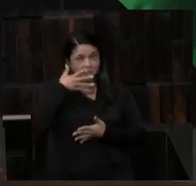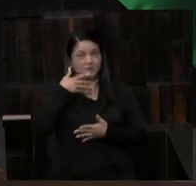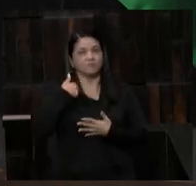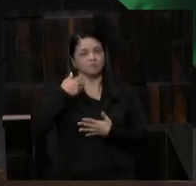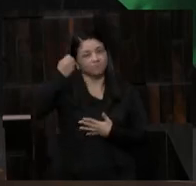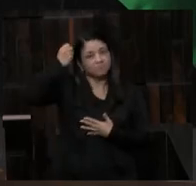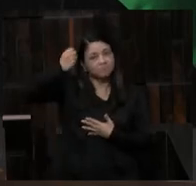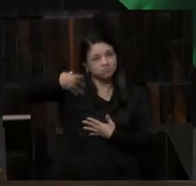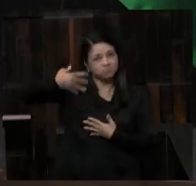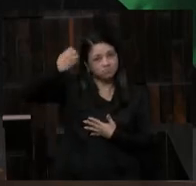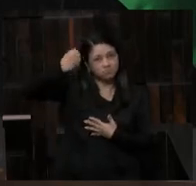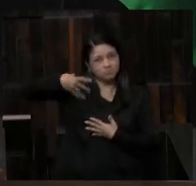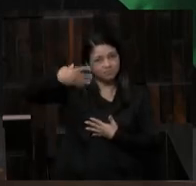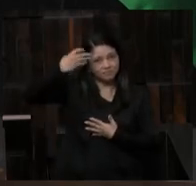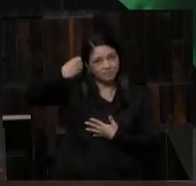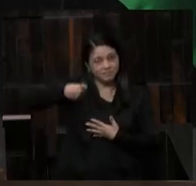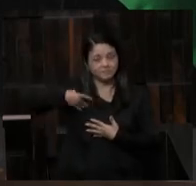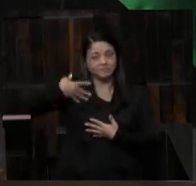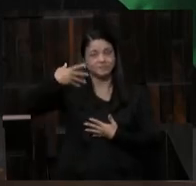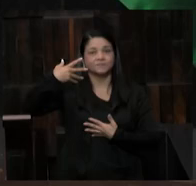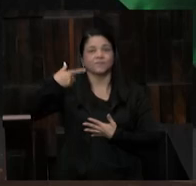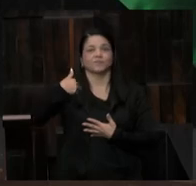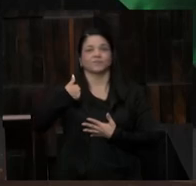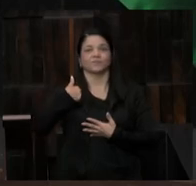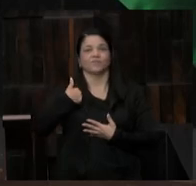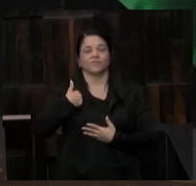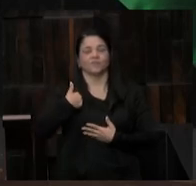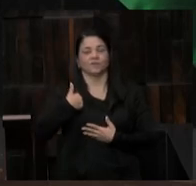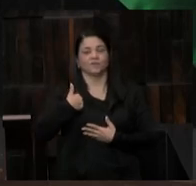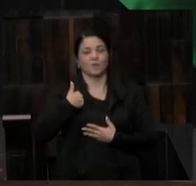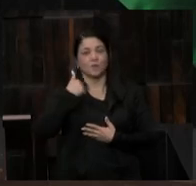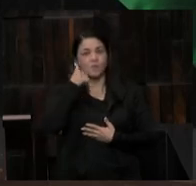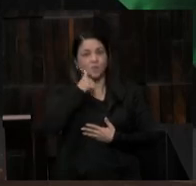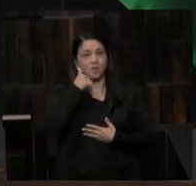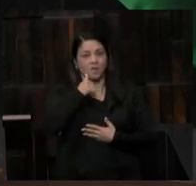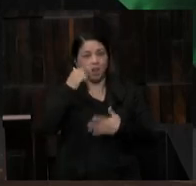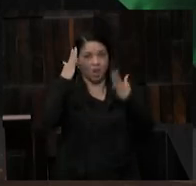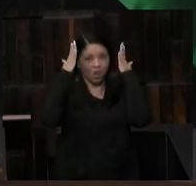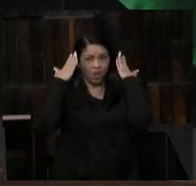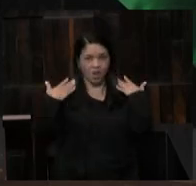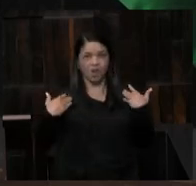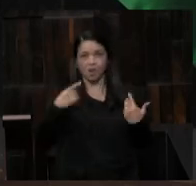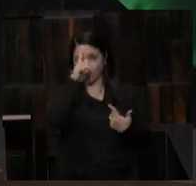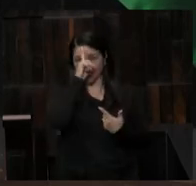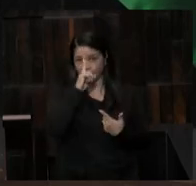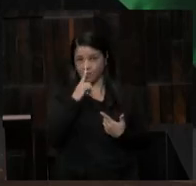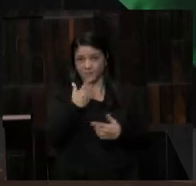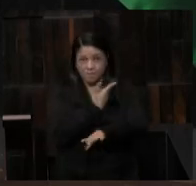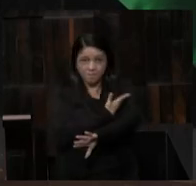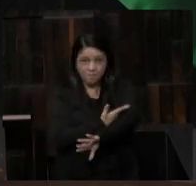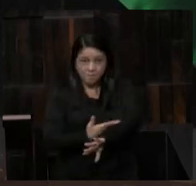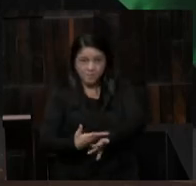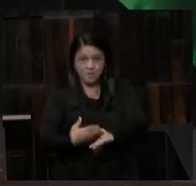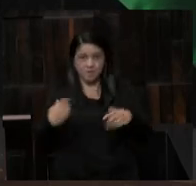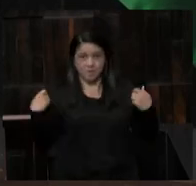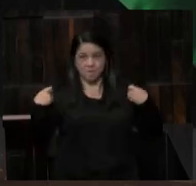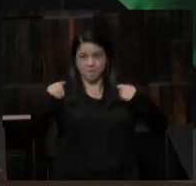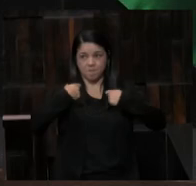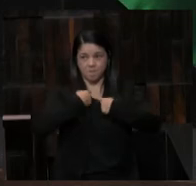vou fazer aqui a minha autodescrição. Sou loira, pele branca, estou vestida com um